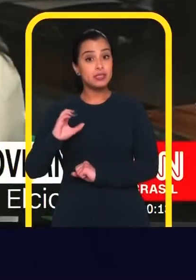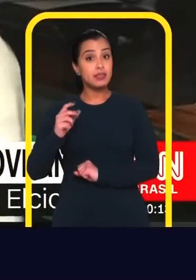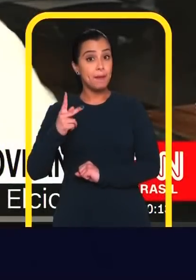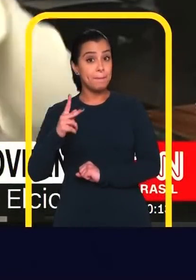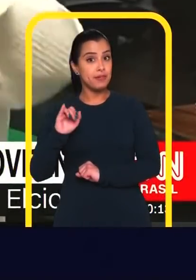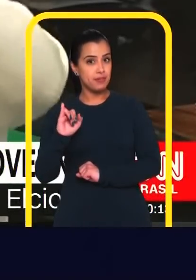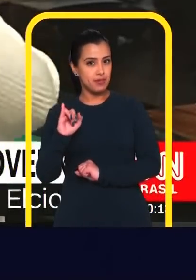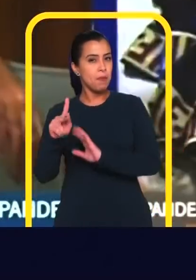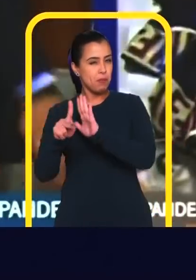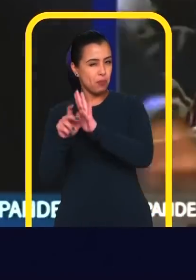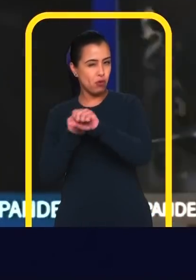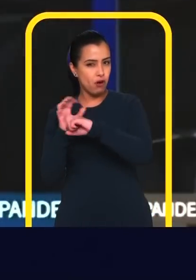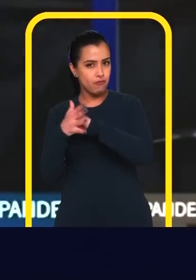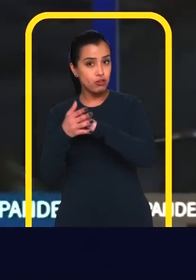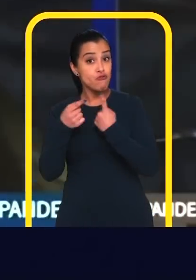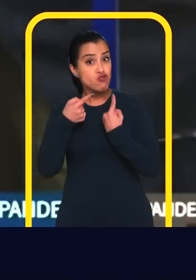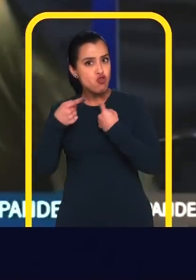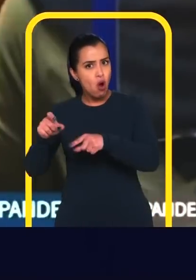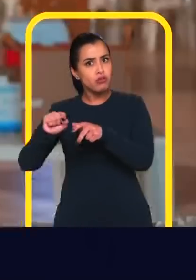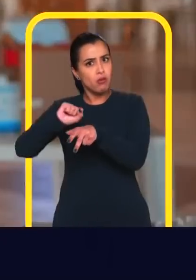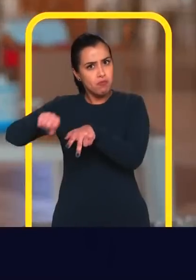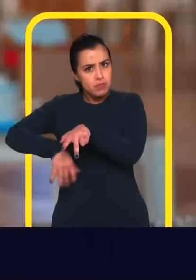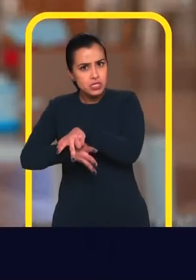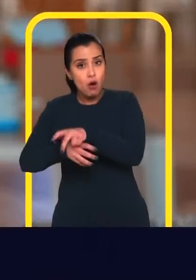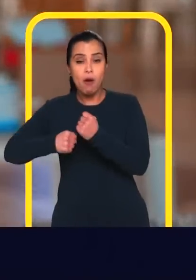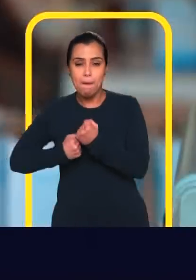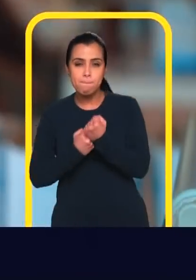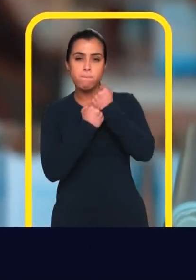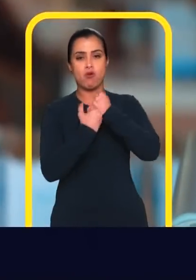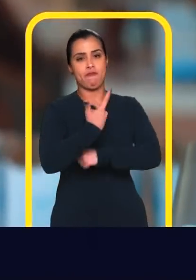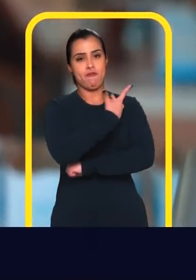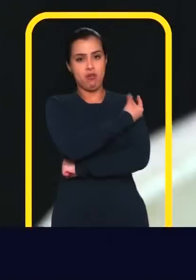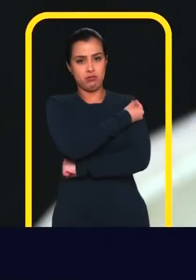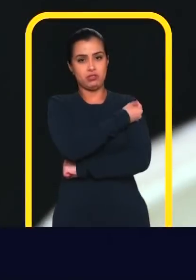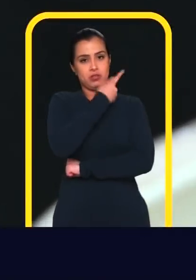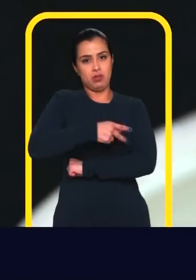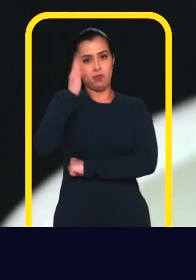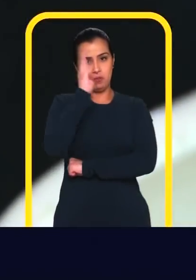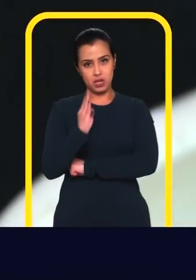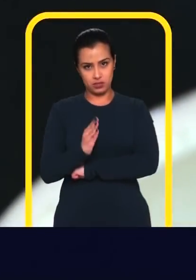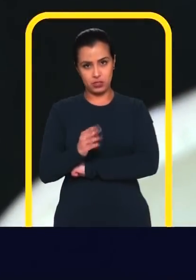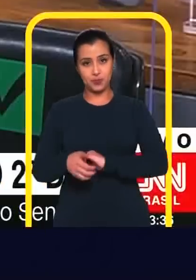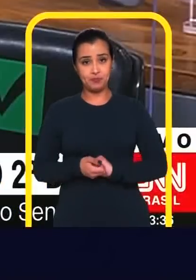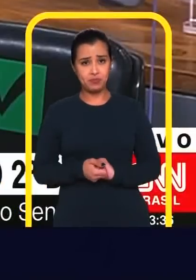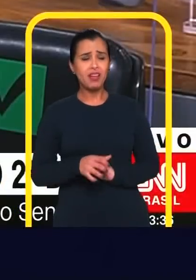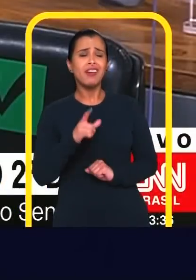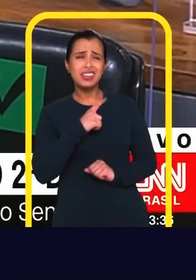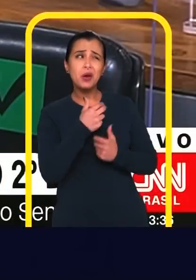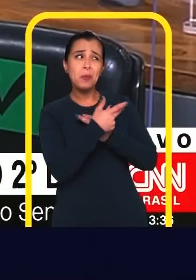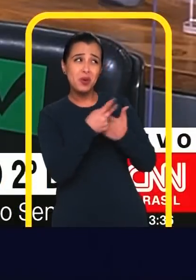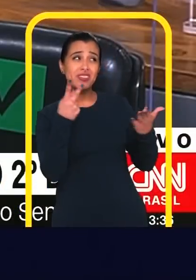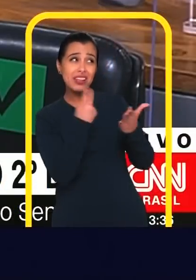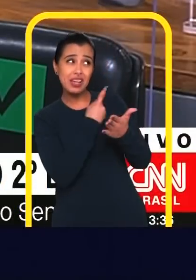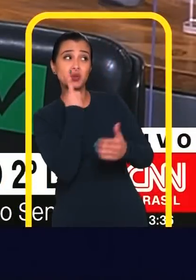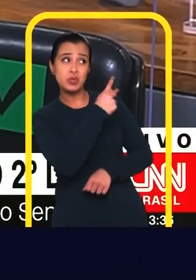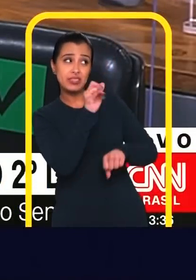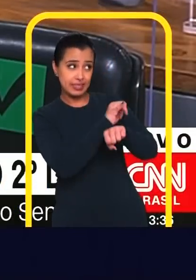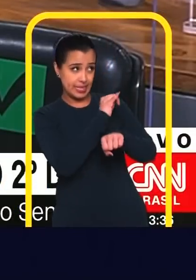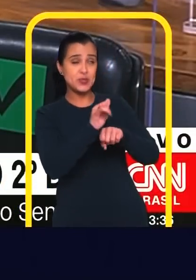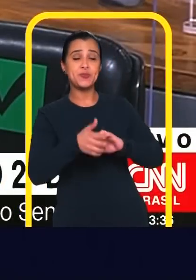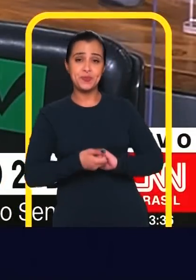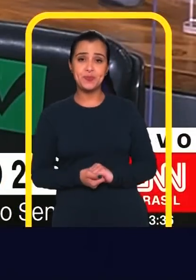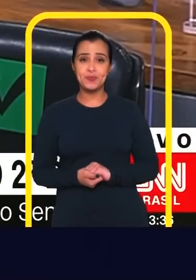Nasci bem da Covid, lutei contra a corrupção e a favor da vacina no braço dos brasileiros Algo deu errado